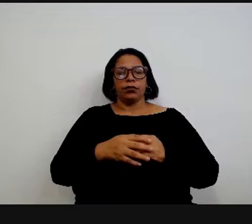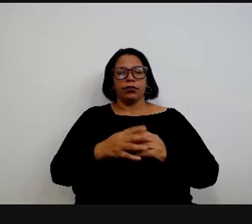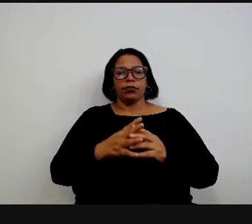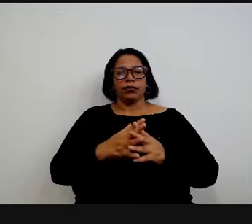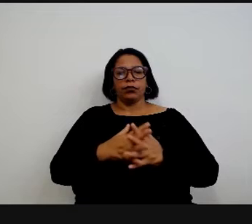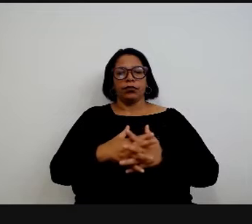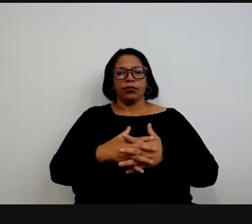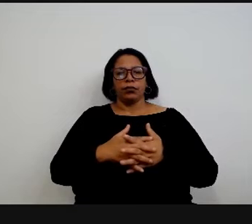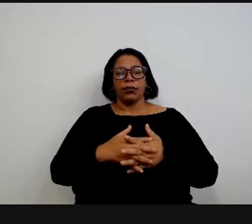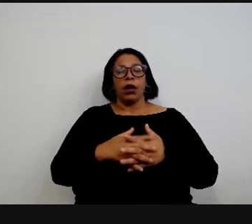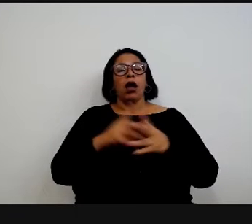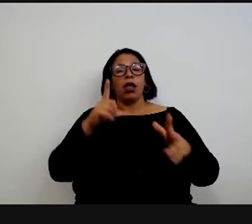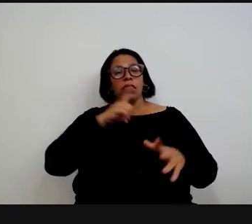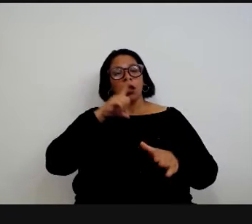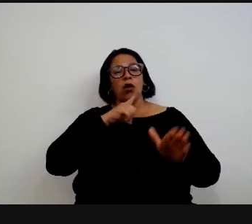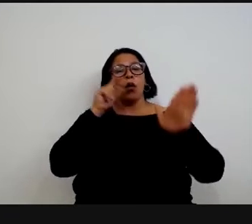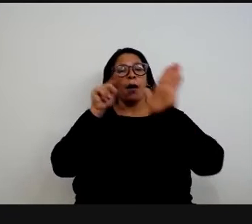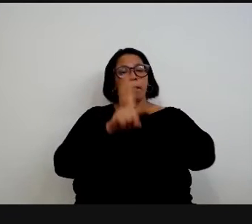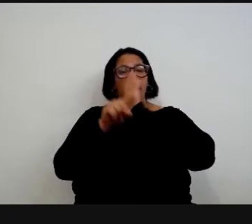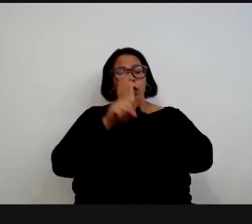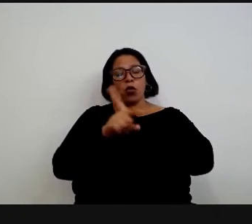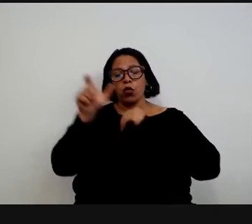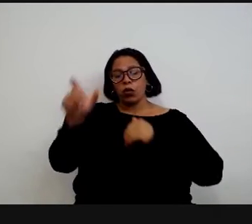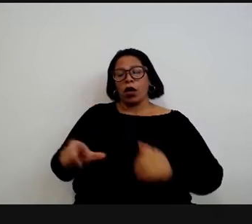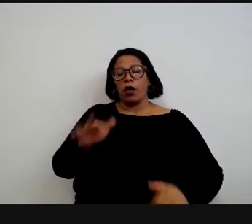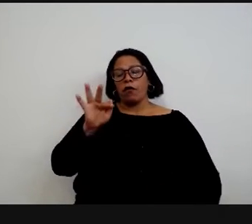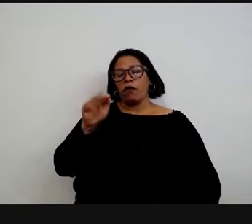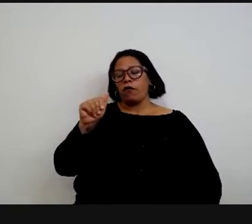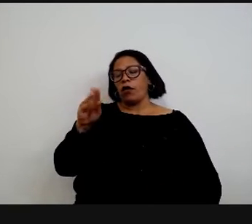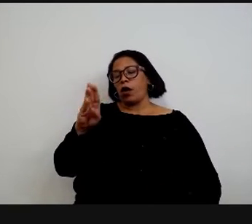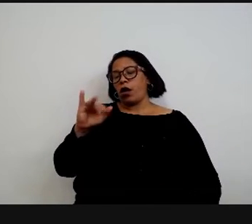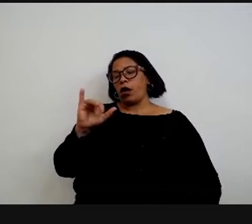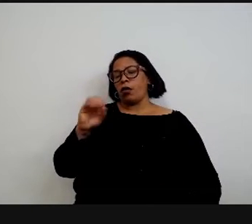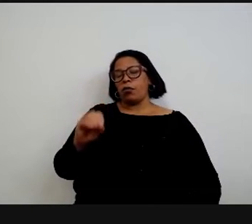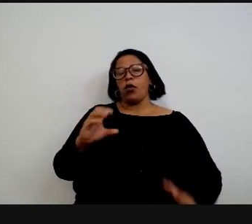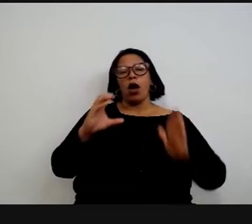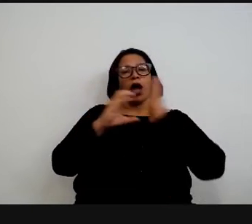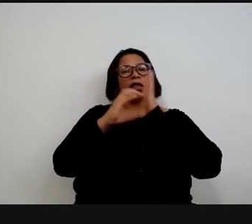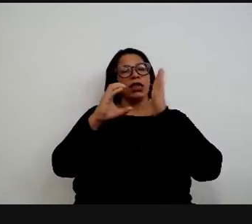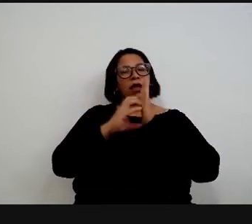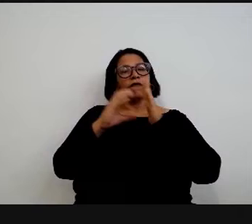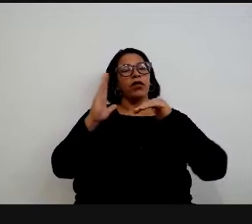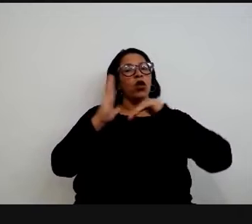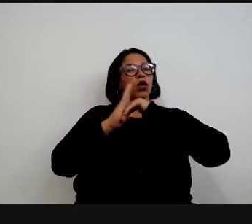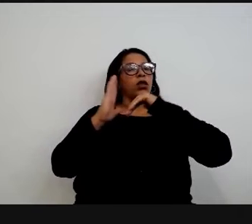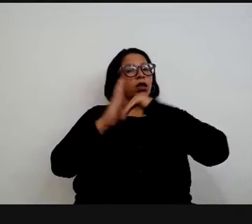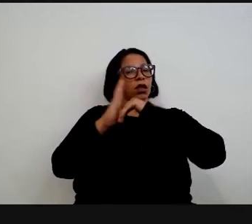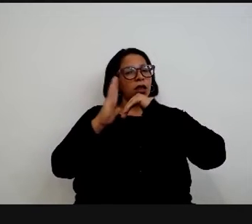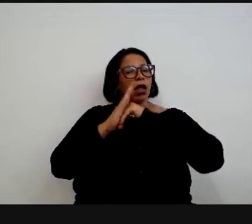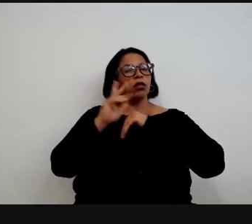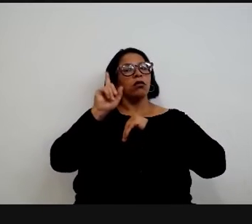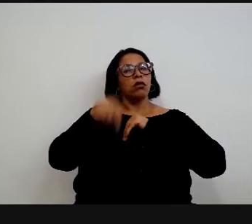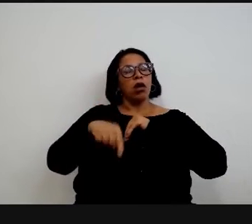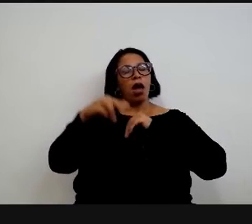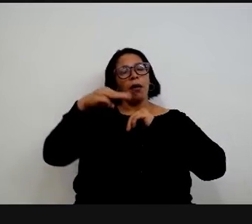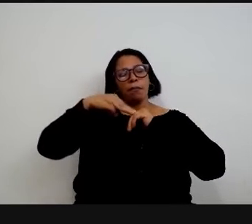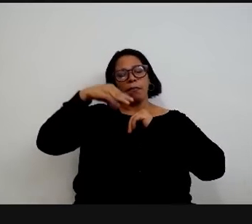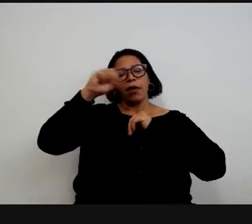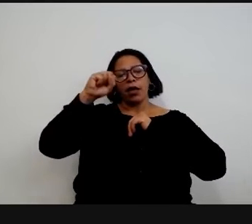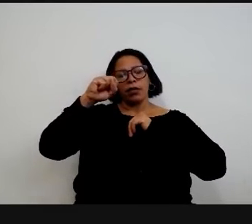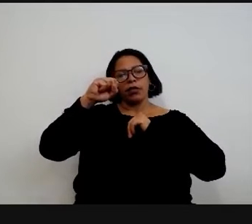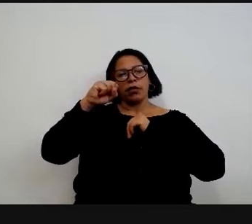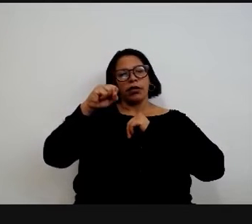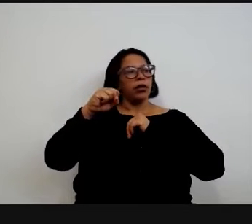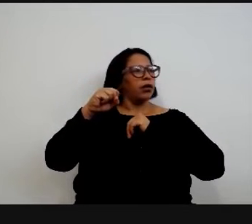Uma pergunta aqui do Fábio Liberal, que é servidor do Senado, salvo engano, e é também mestrando